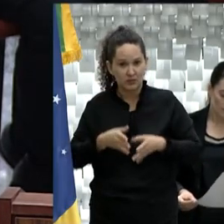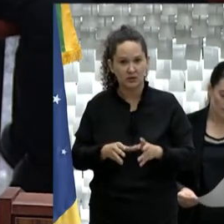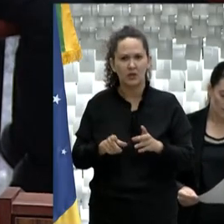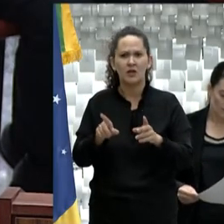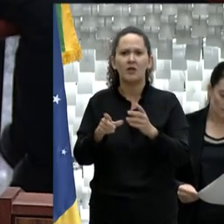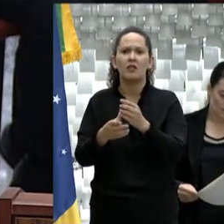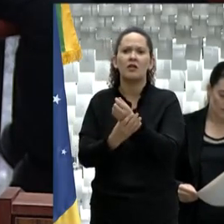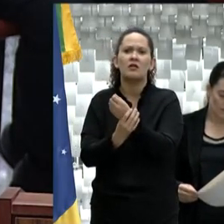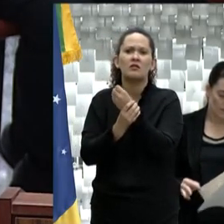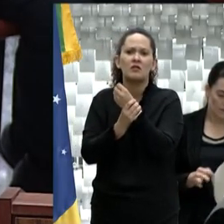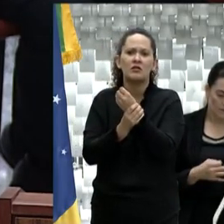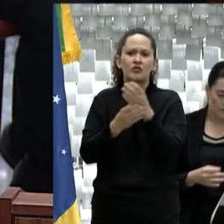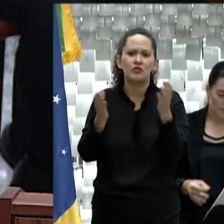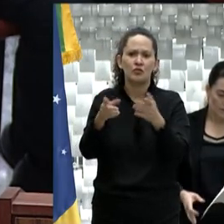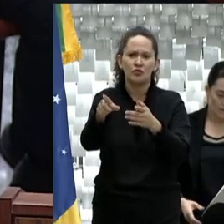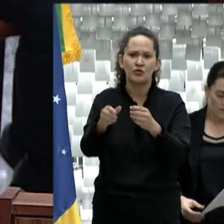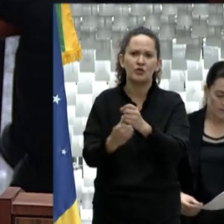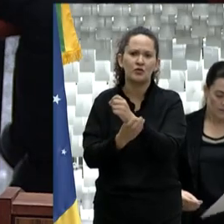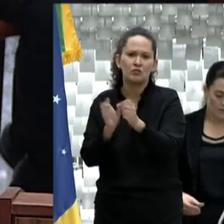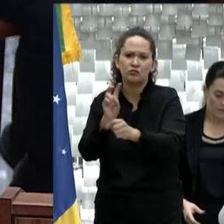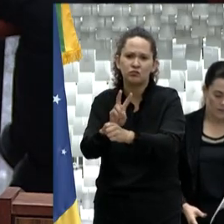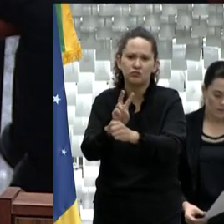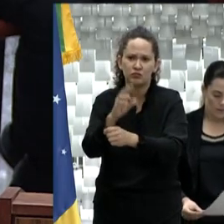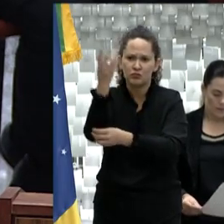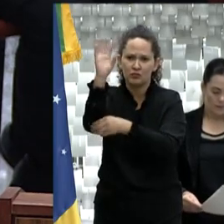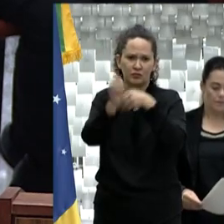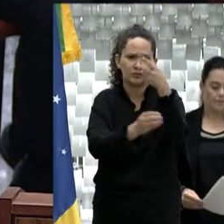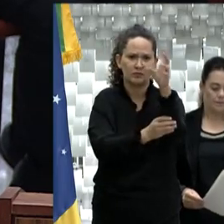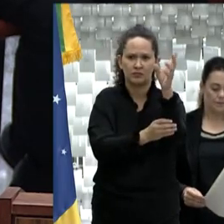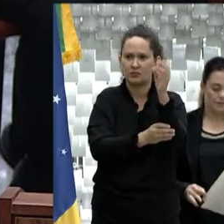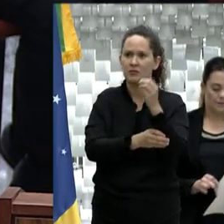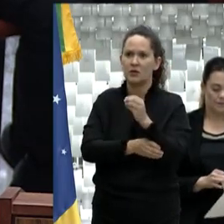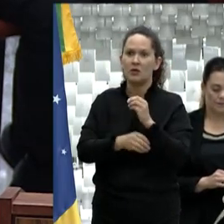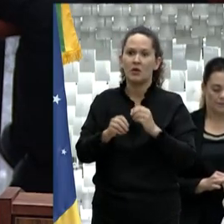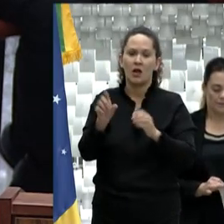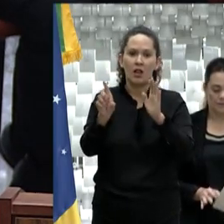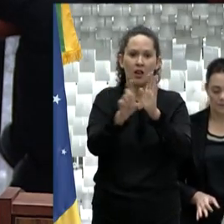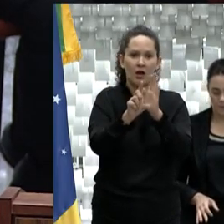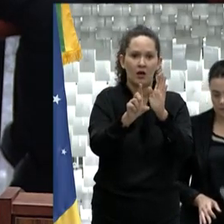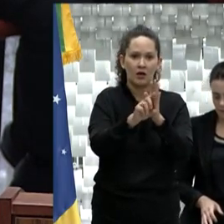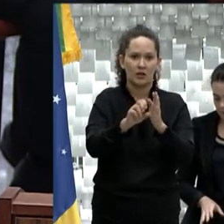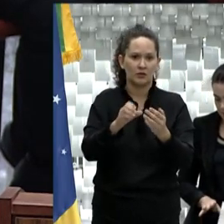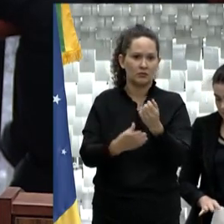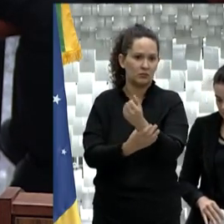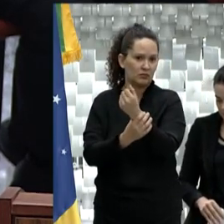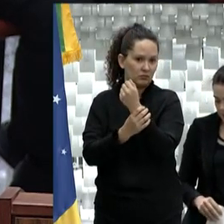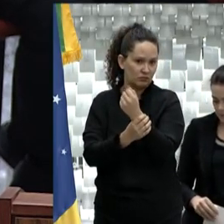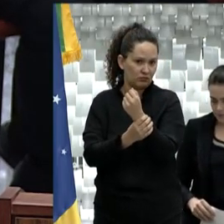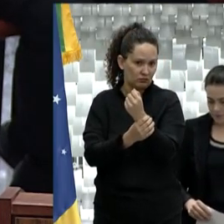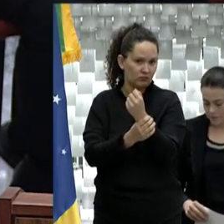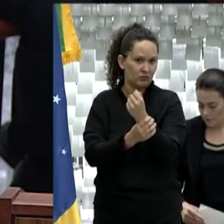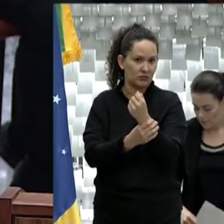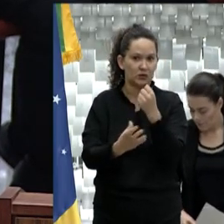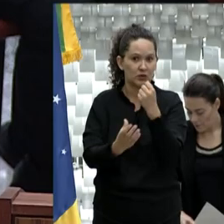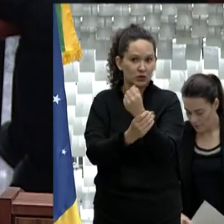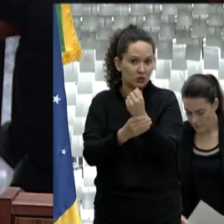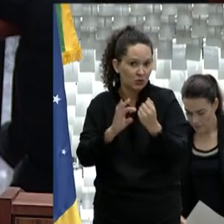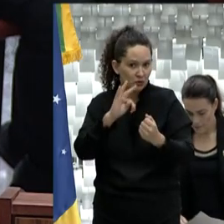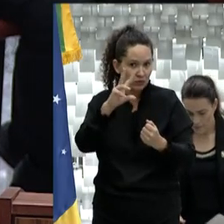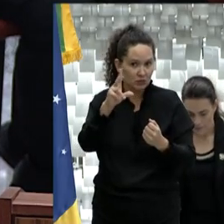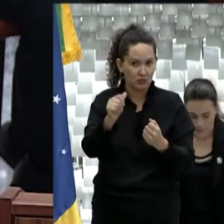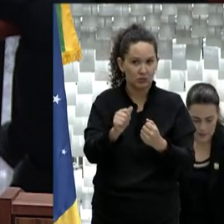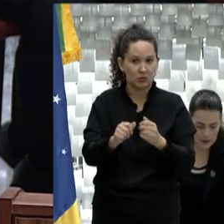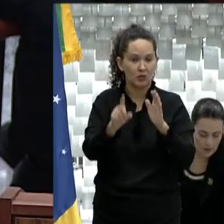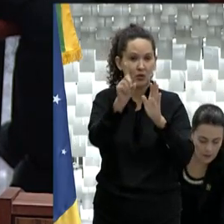respaldo desta Corte na proteção do meio ambiente, para que se cumpra a Constituição quando assegura a todos